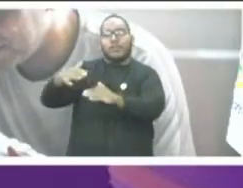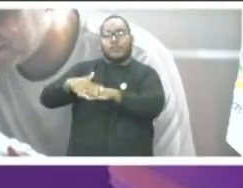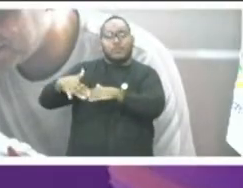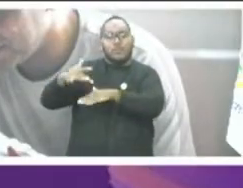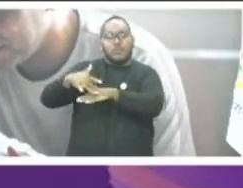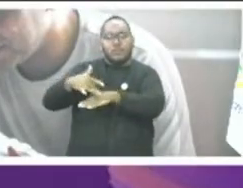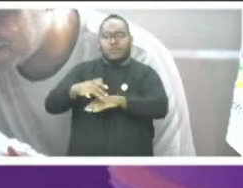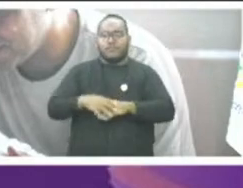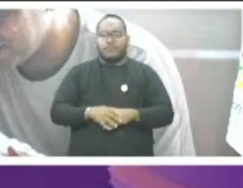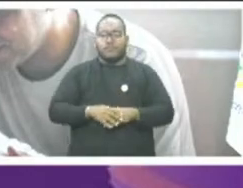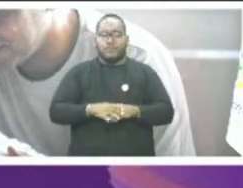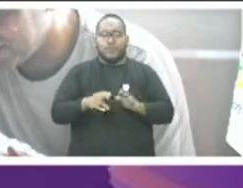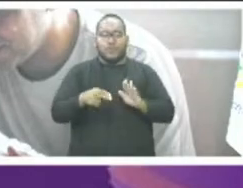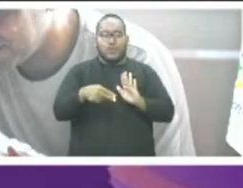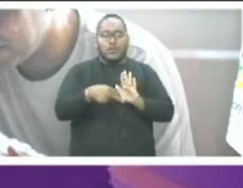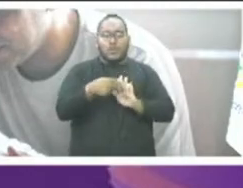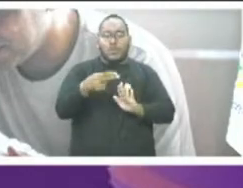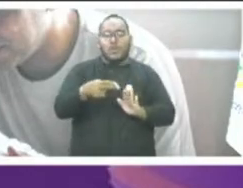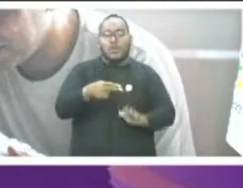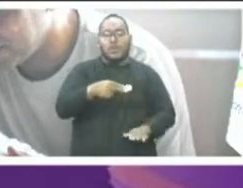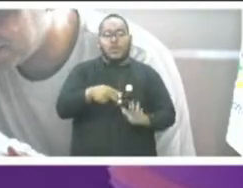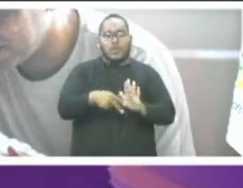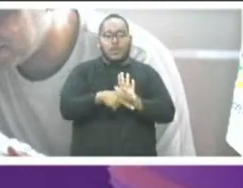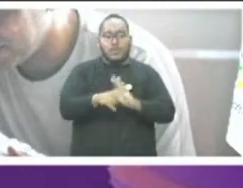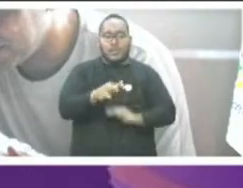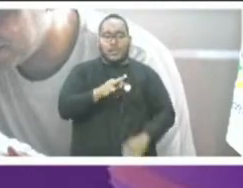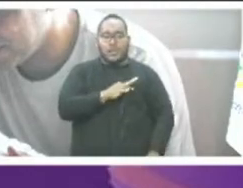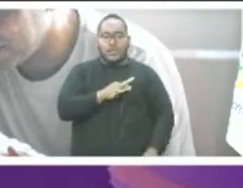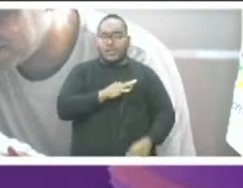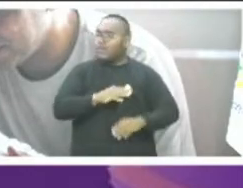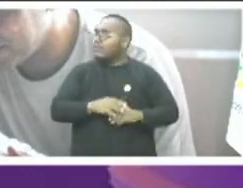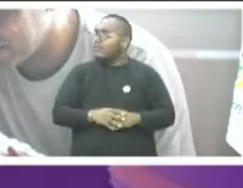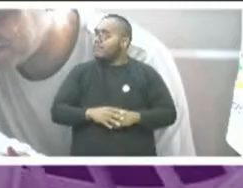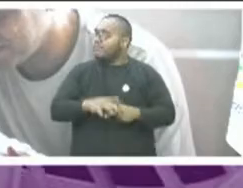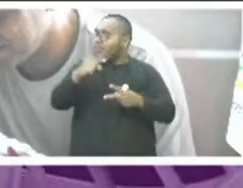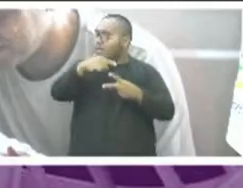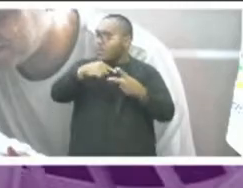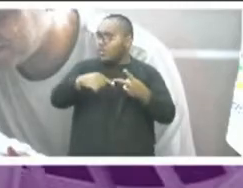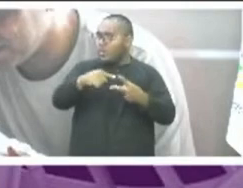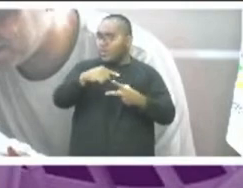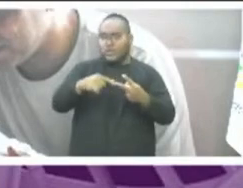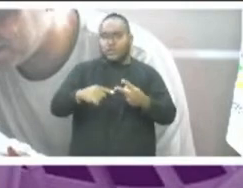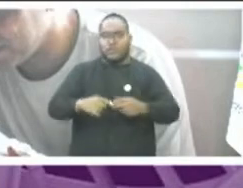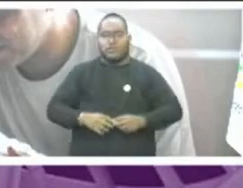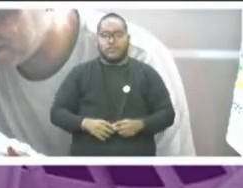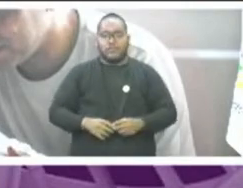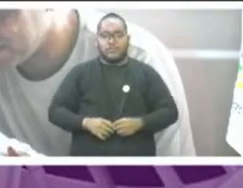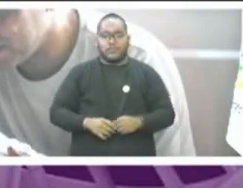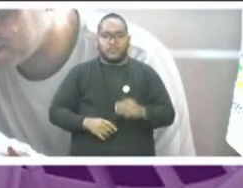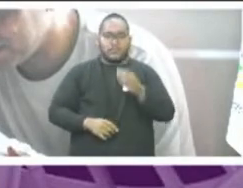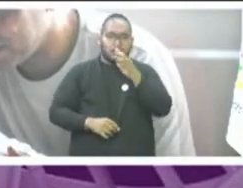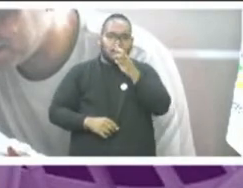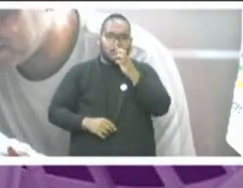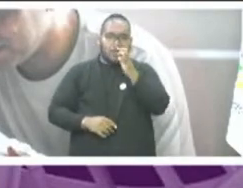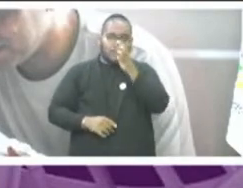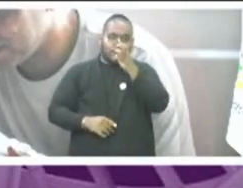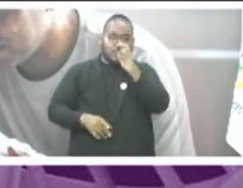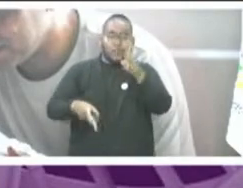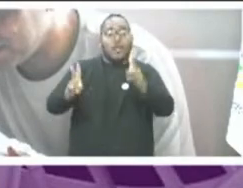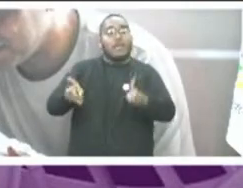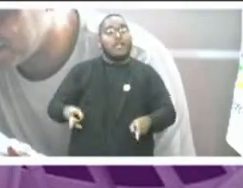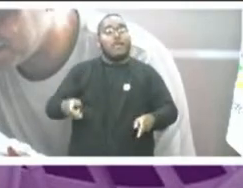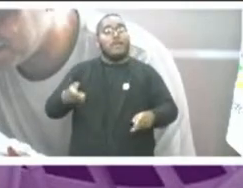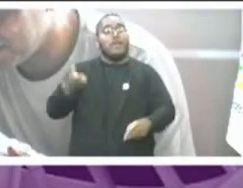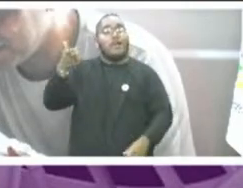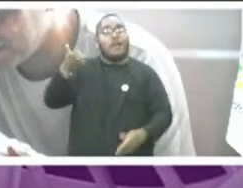do contato pele a pele e 99 do transporte neonatal de alto risco. E aí eu sempre começo as